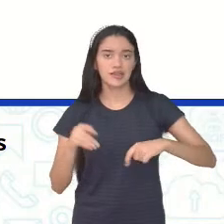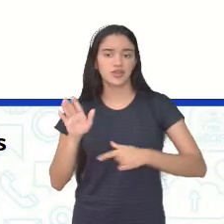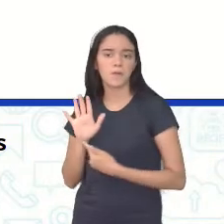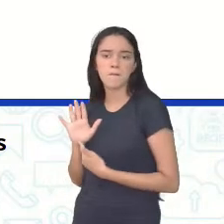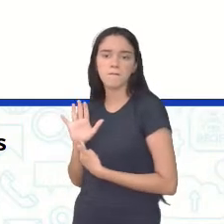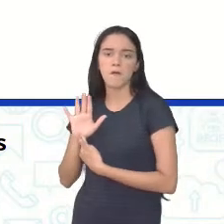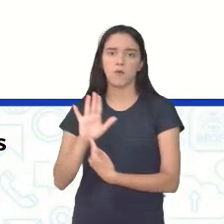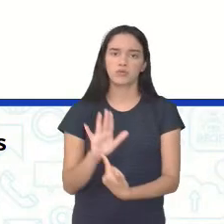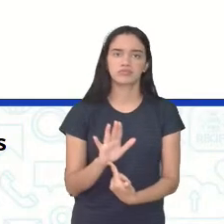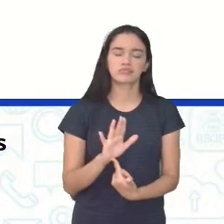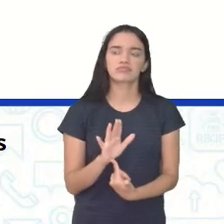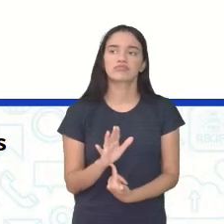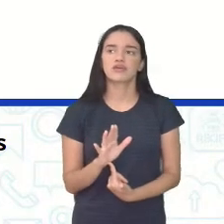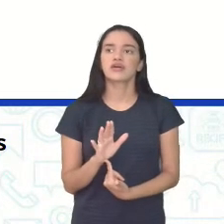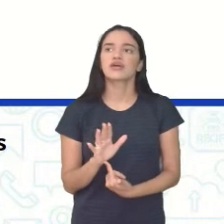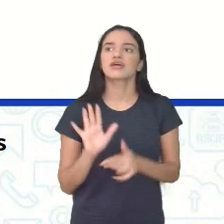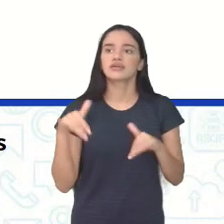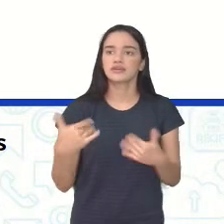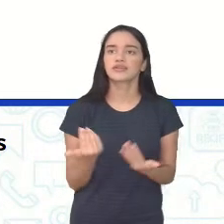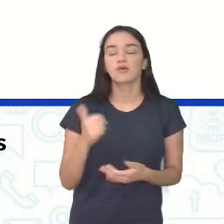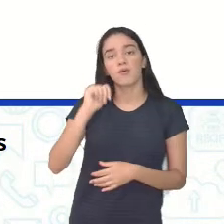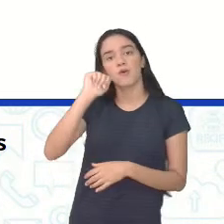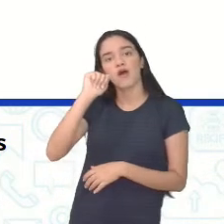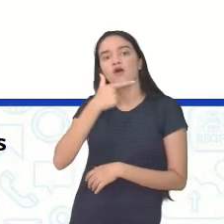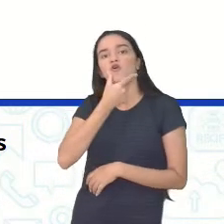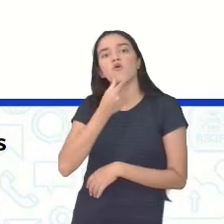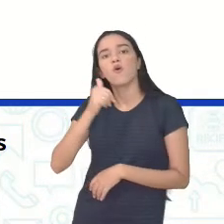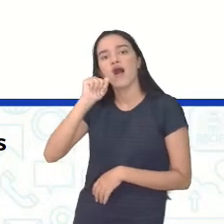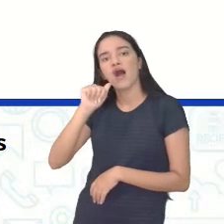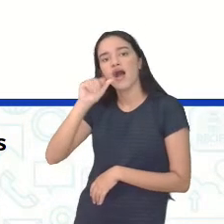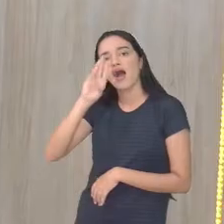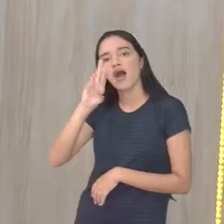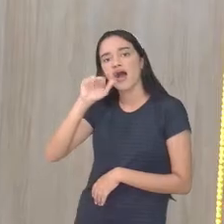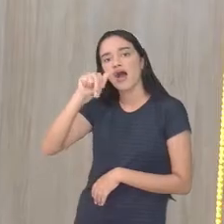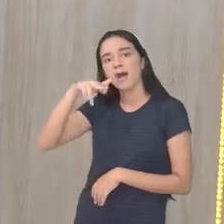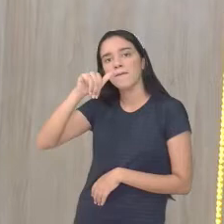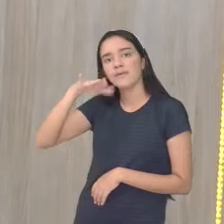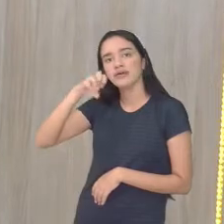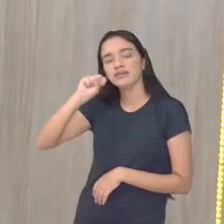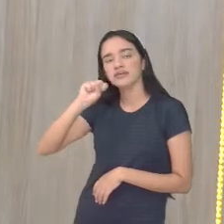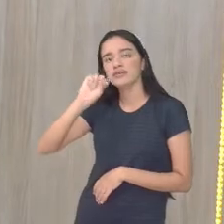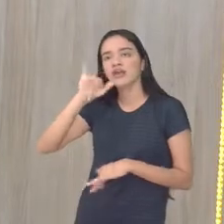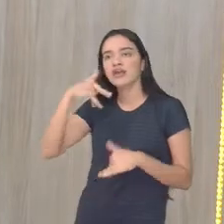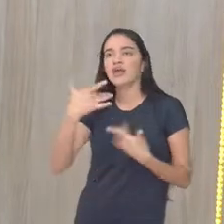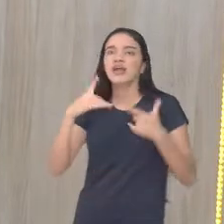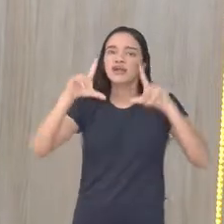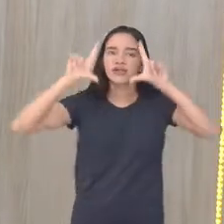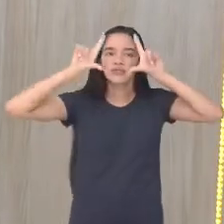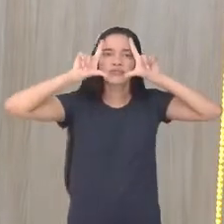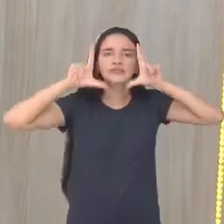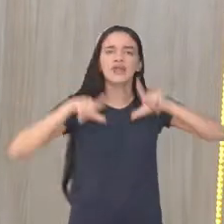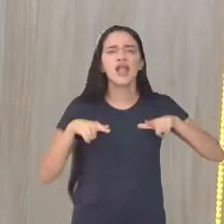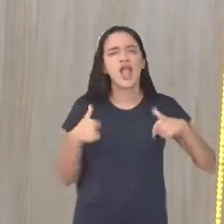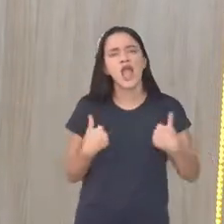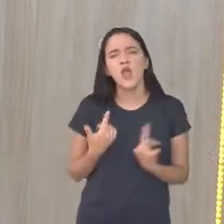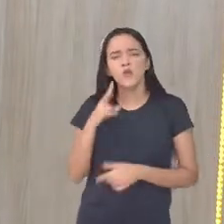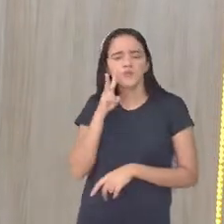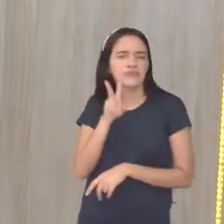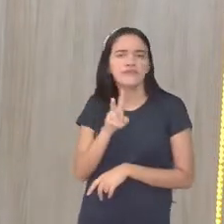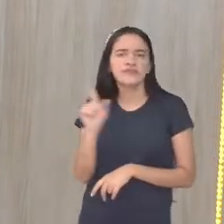parece uma coisa de cera, né? Que está se derretendo. Então, era exatamente... Mas ele preserva as características dele, para a